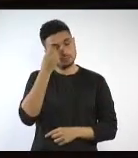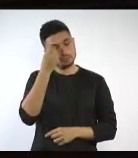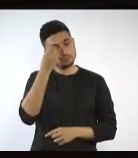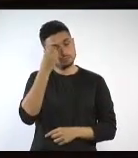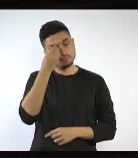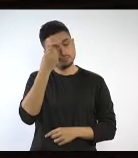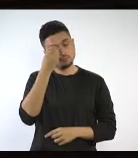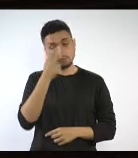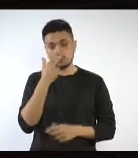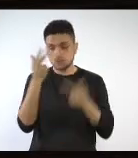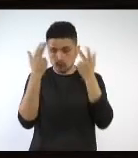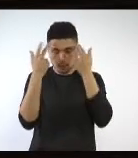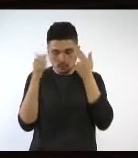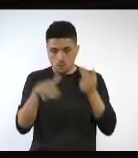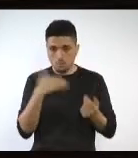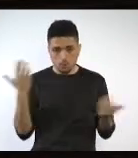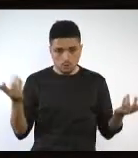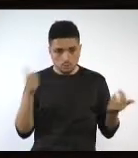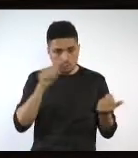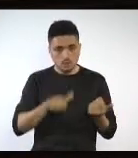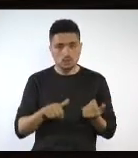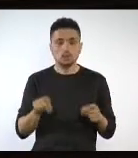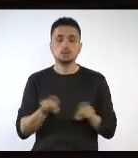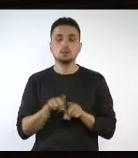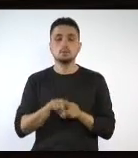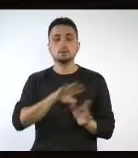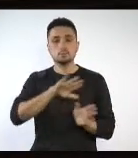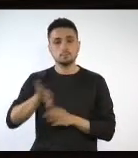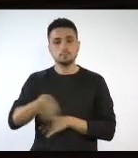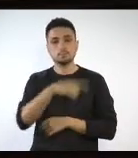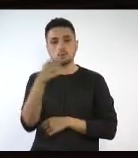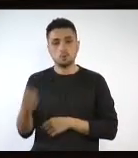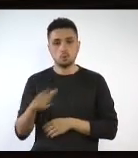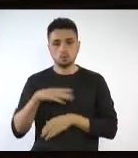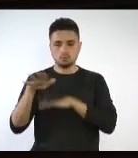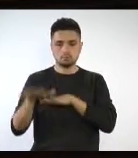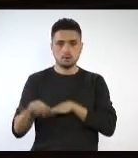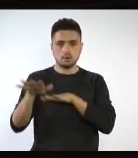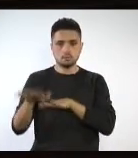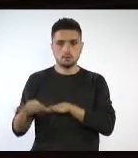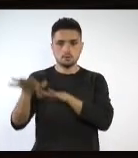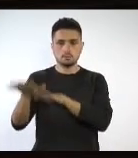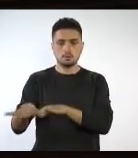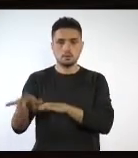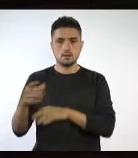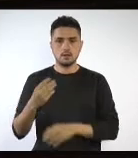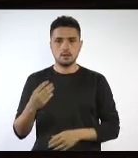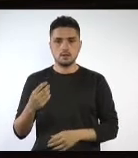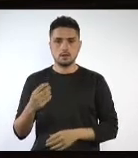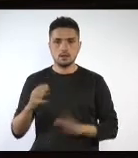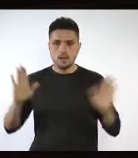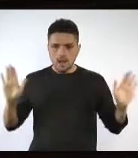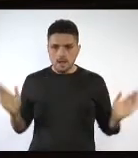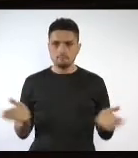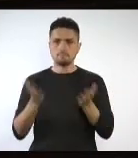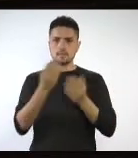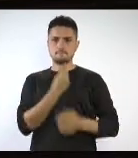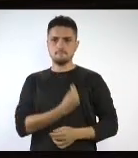teremos, uma marcha, senhora presidenta, enorme, pela vida de todas as mulheres, por